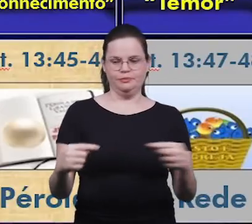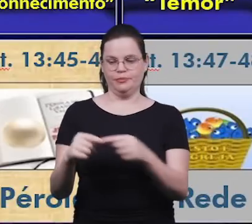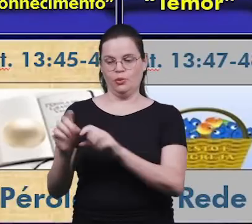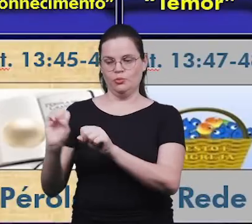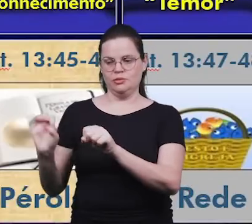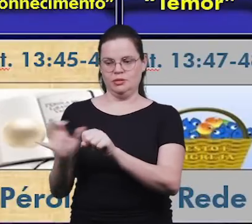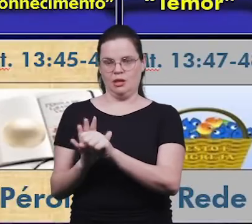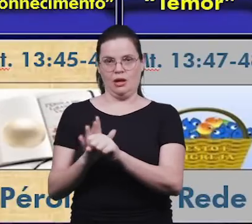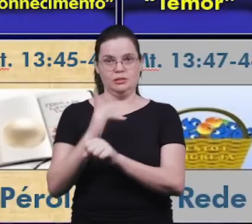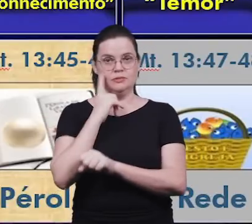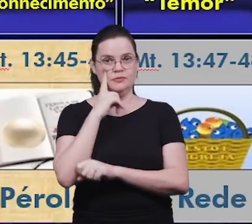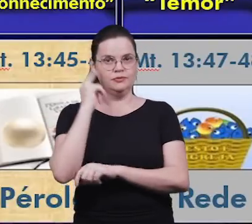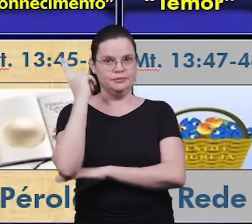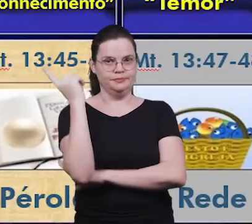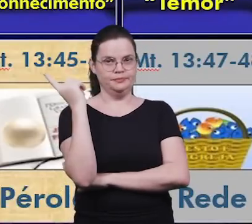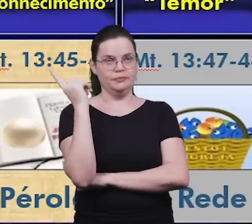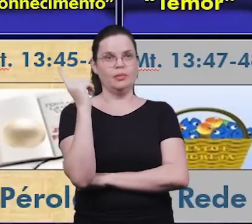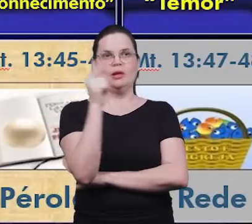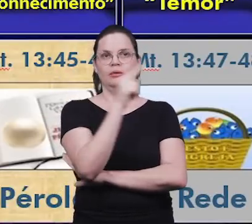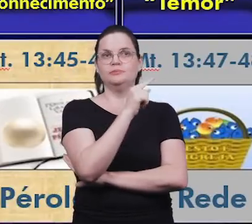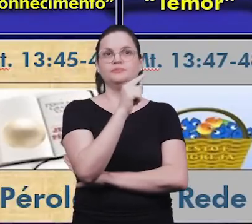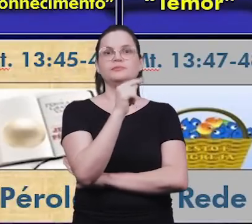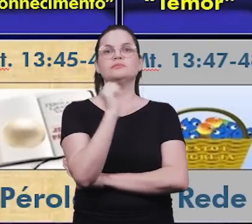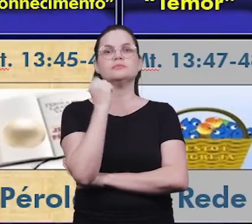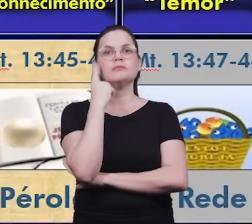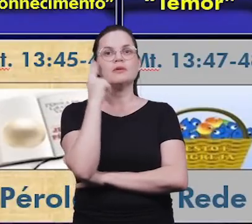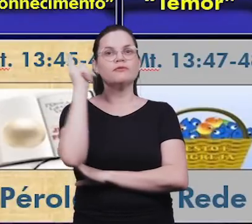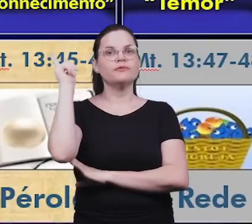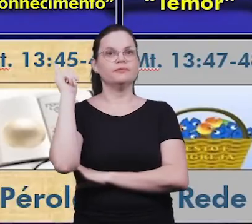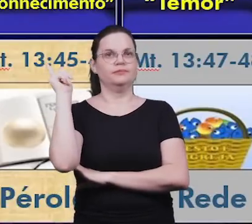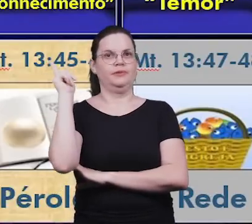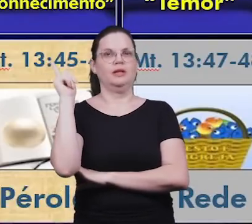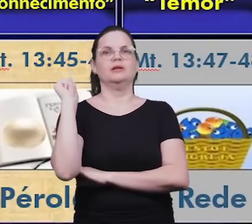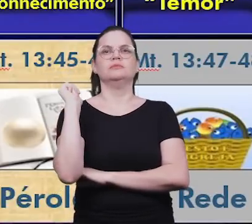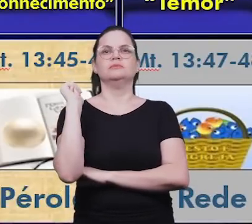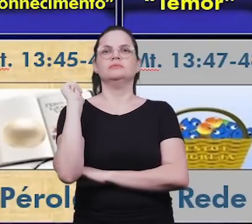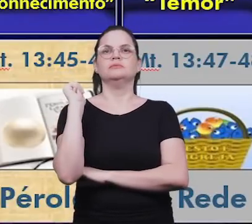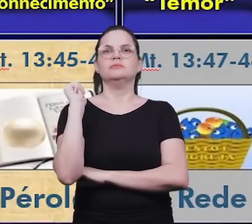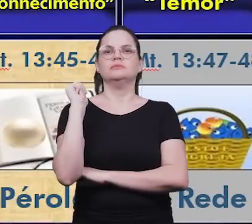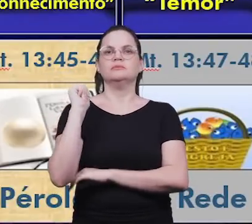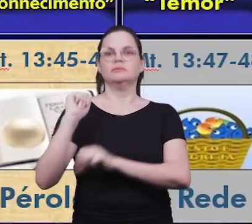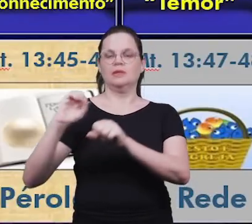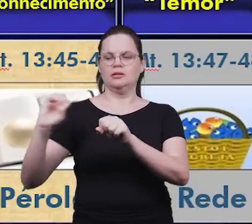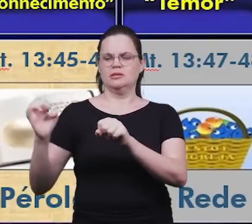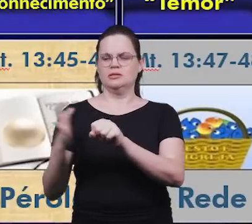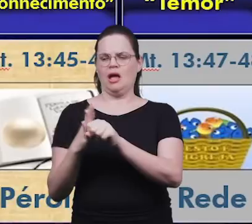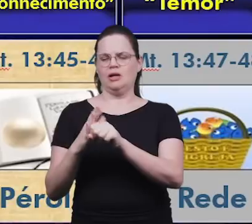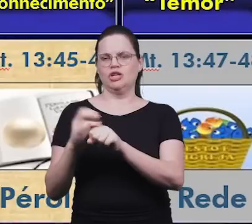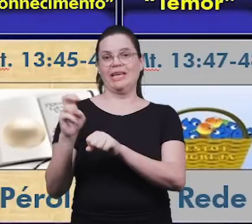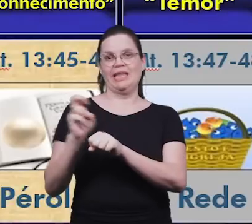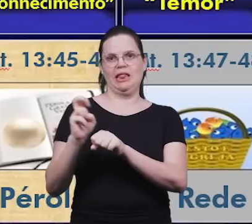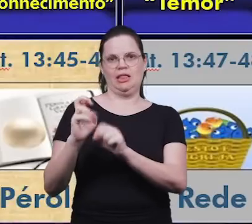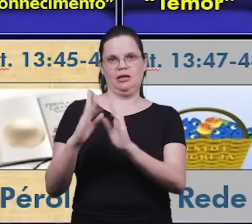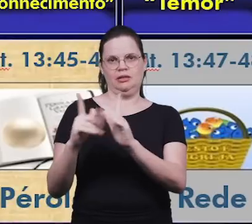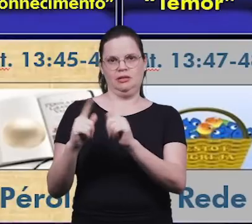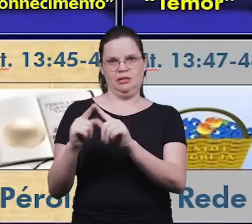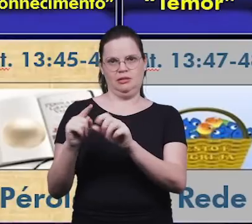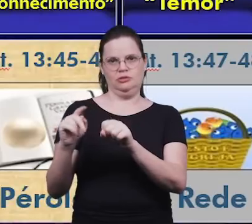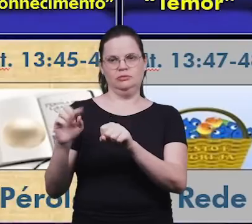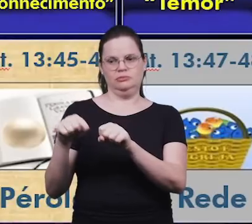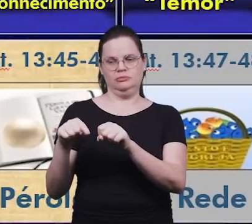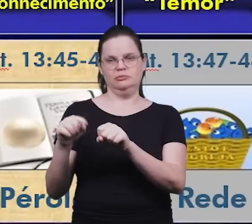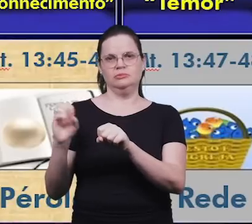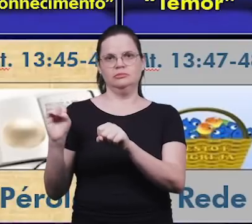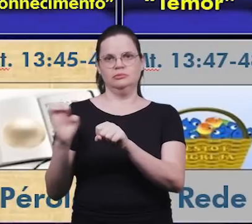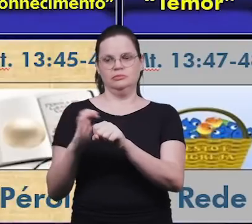você vê lá a igreja de Sardes, né, que é aquela quinta igreja, aquela coluna de Sardes, e você vê que embaixo ali você tem o tesouro